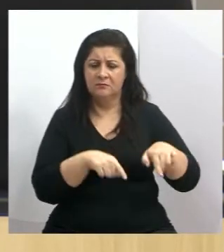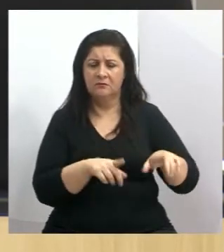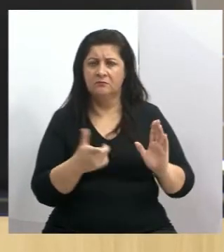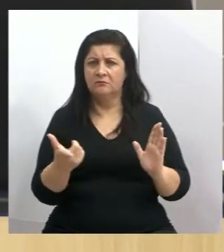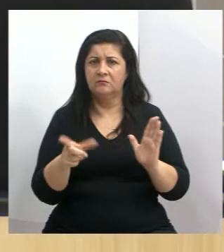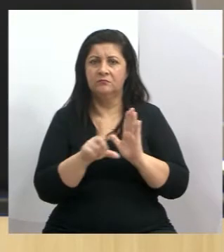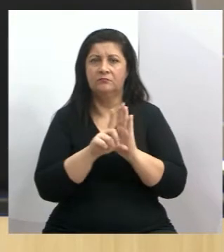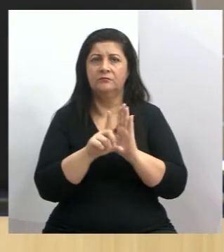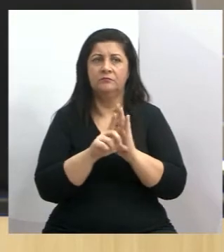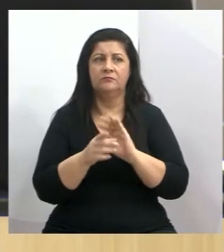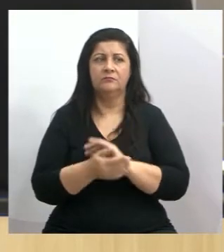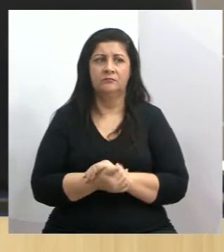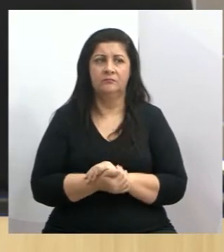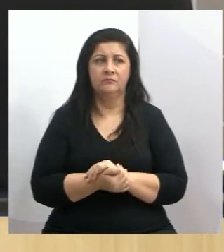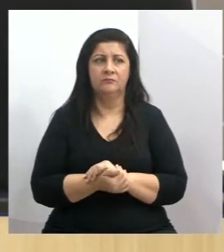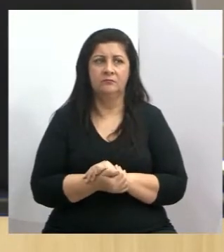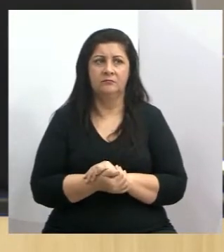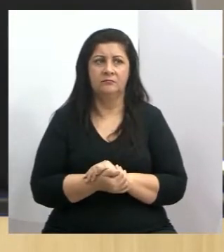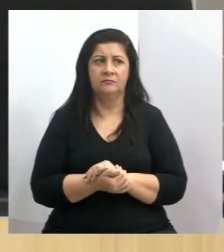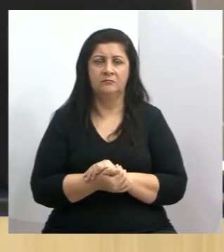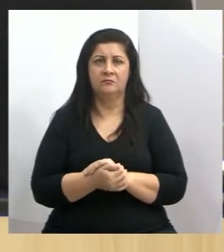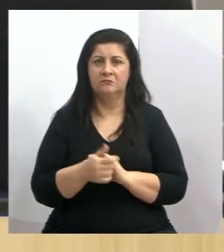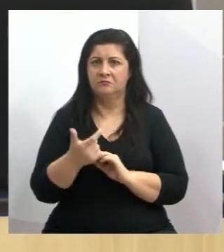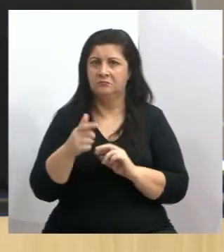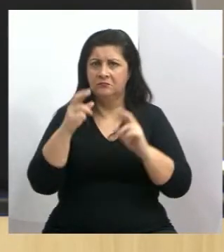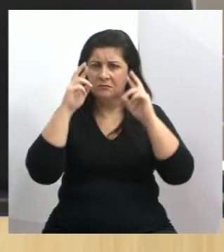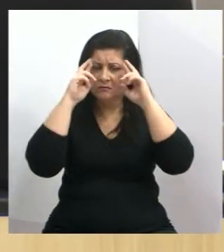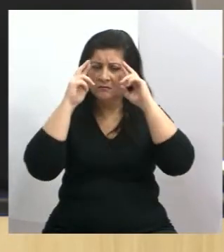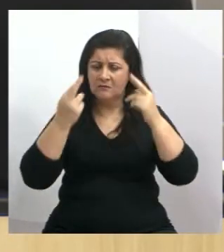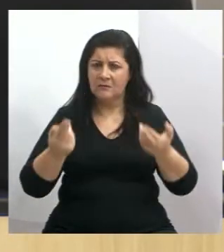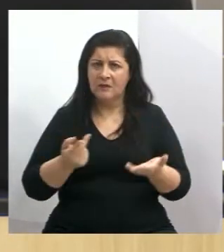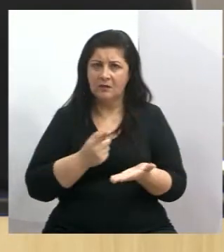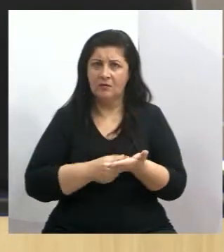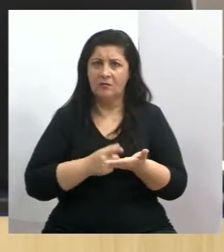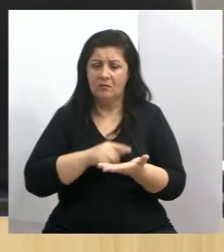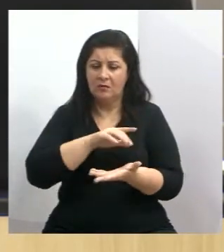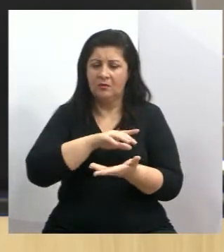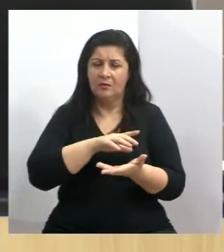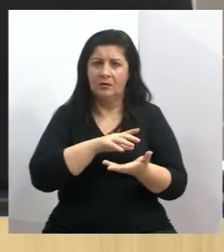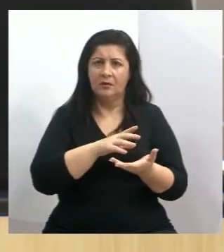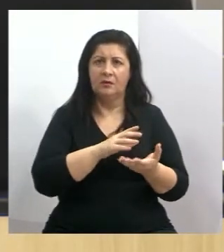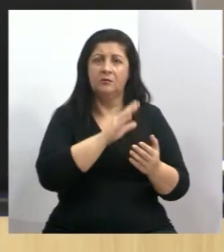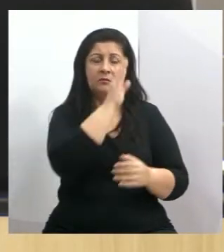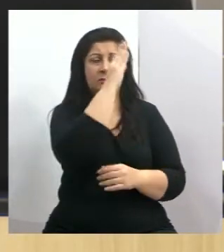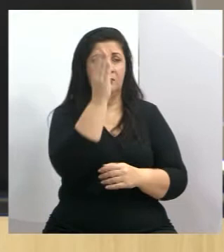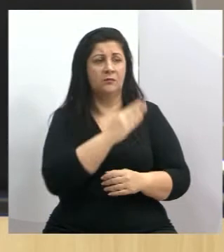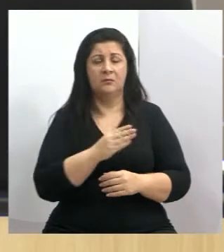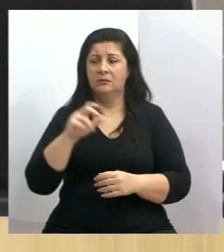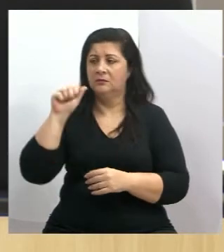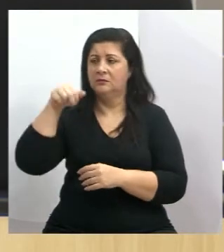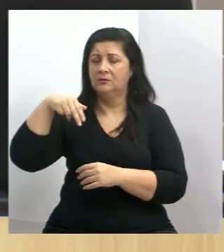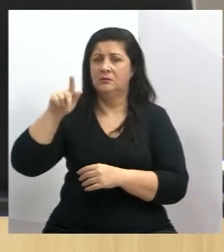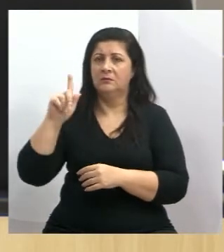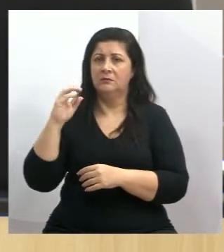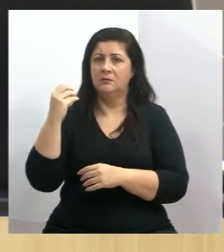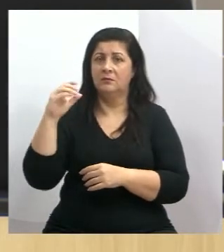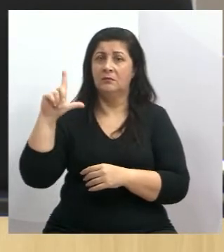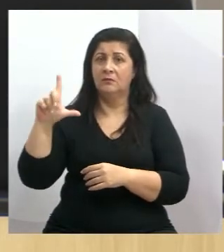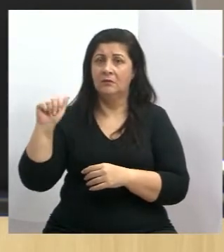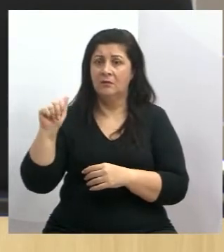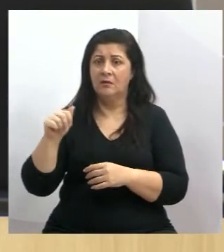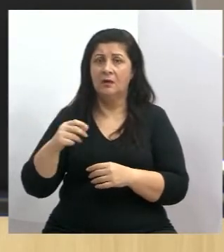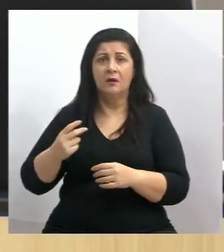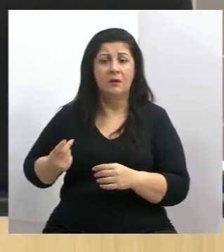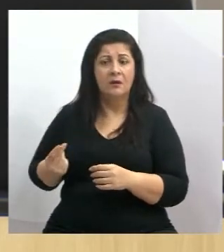lei Respeita respeita desrespeitando tratados internacionais entre Brasil e Angola eles trabalhavam em